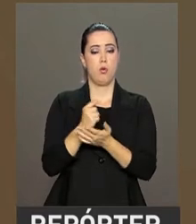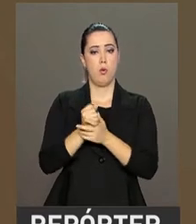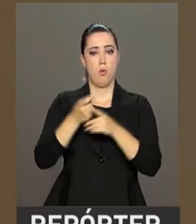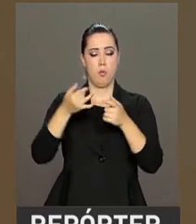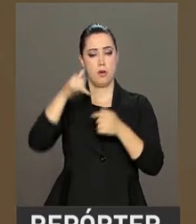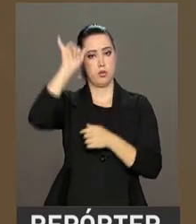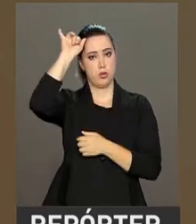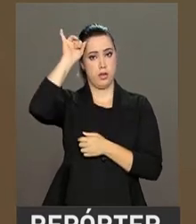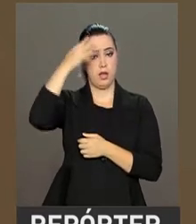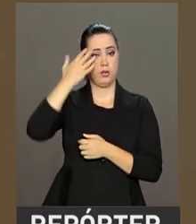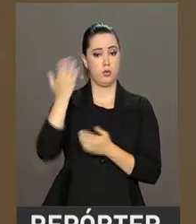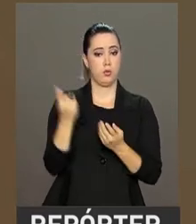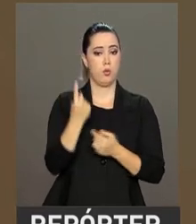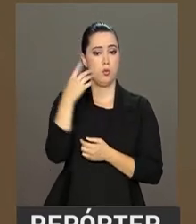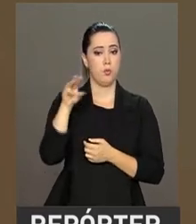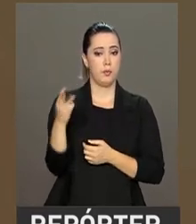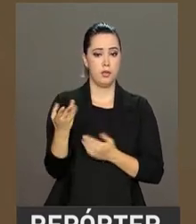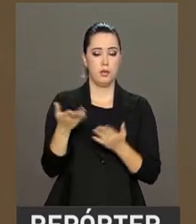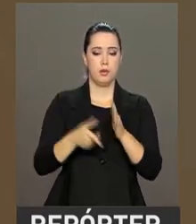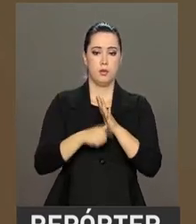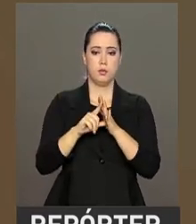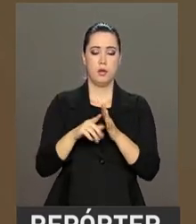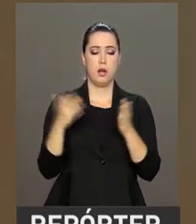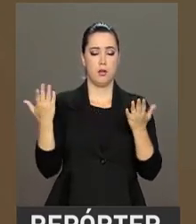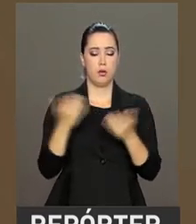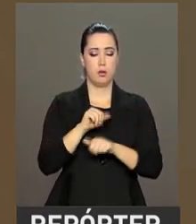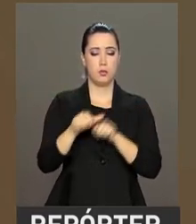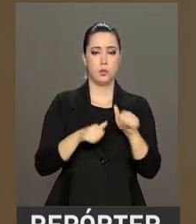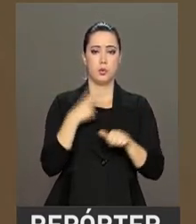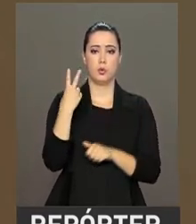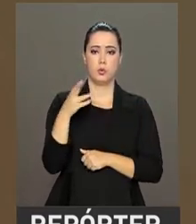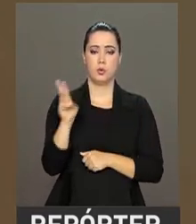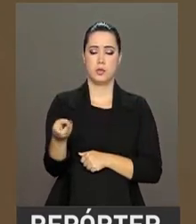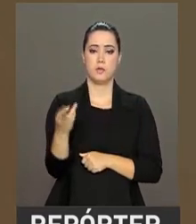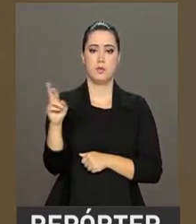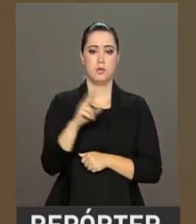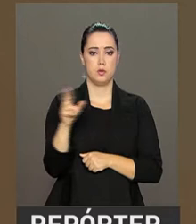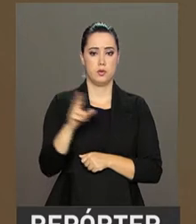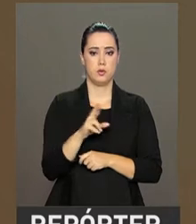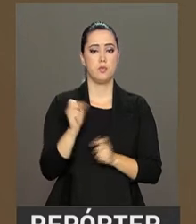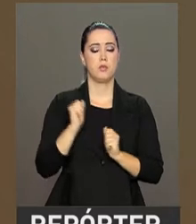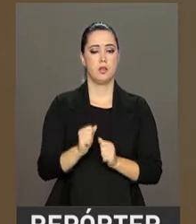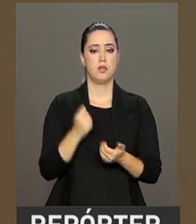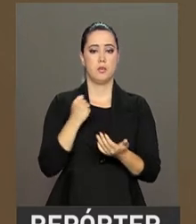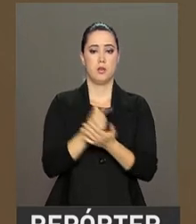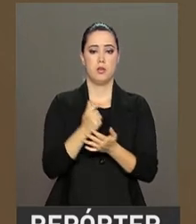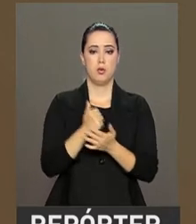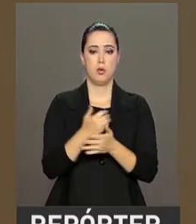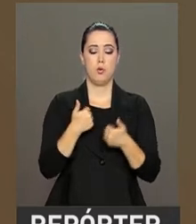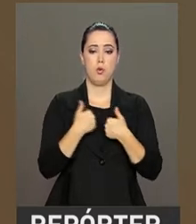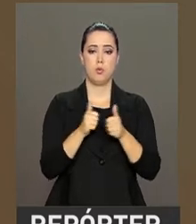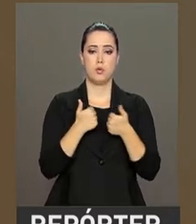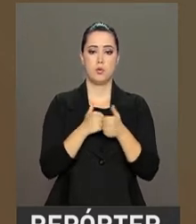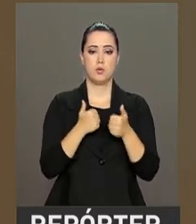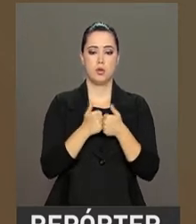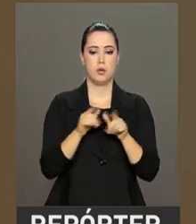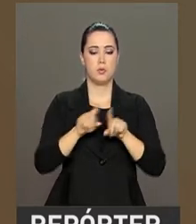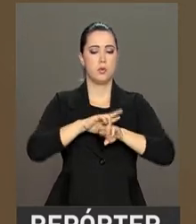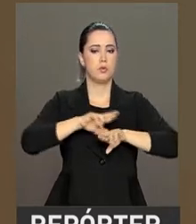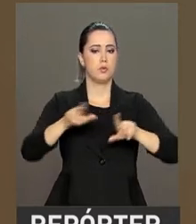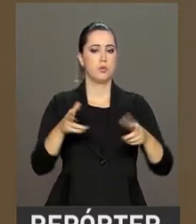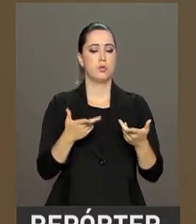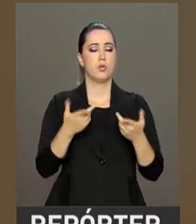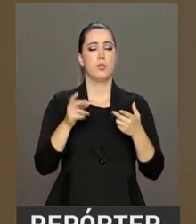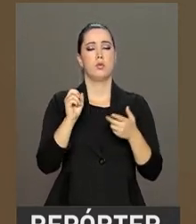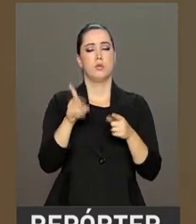passando de um para dois milhões de reais será possível ainda financiar a compra de caminhões ou furgões novos ou usados